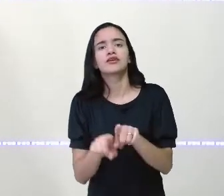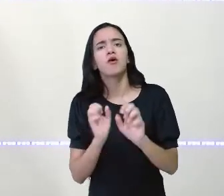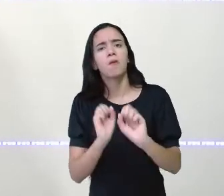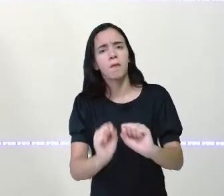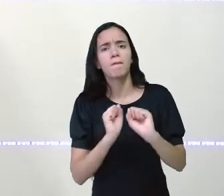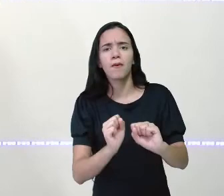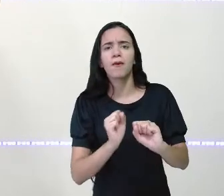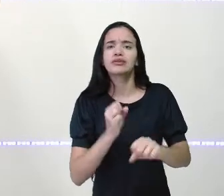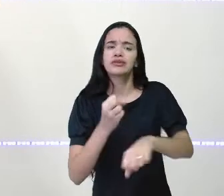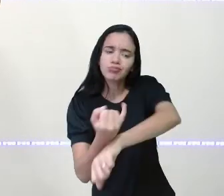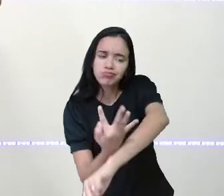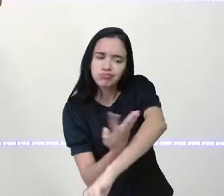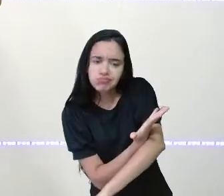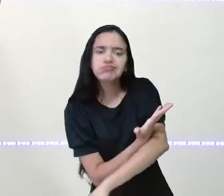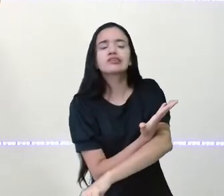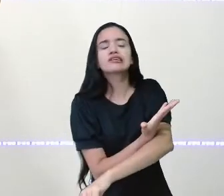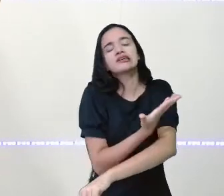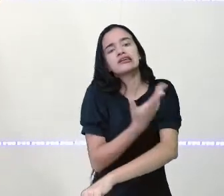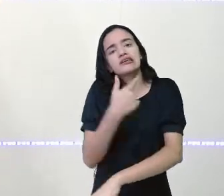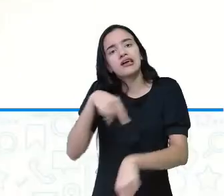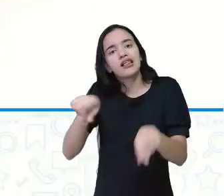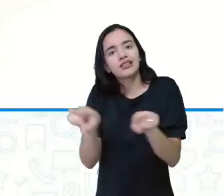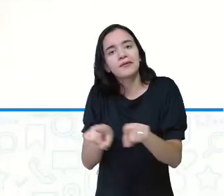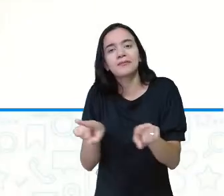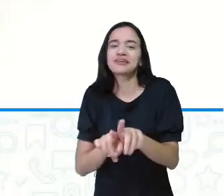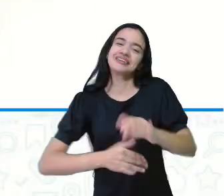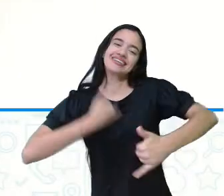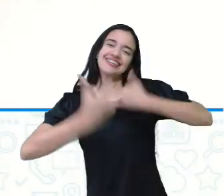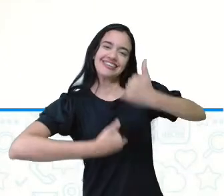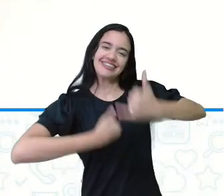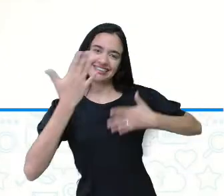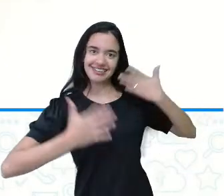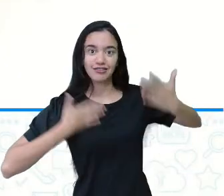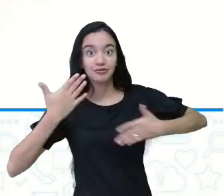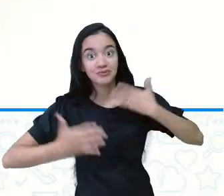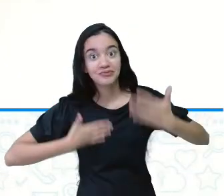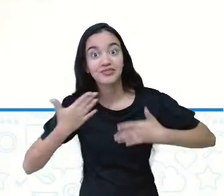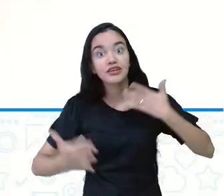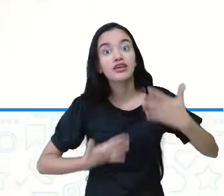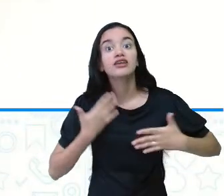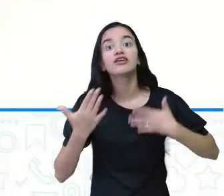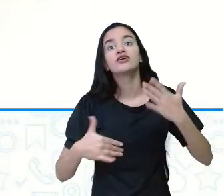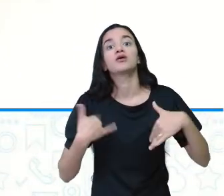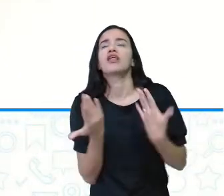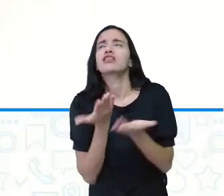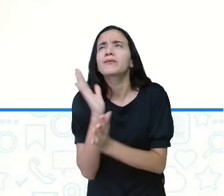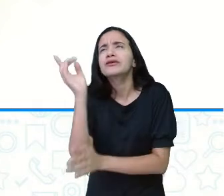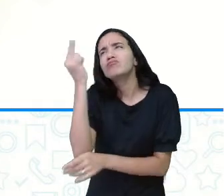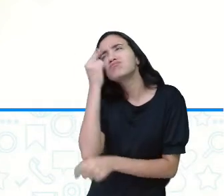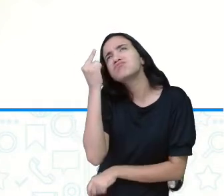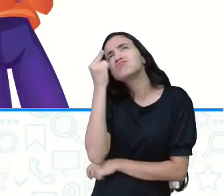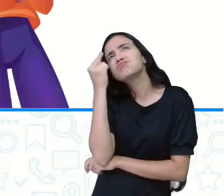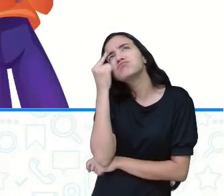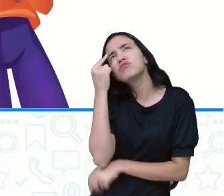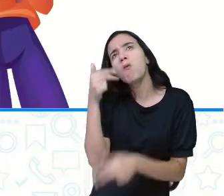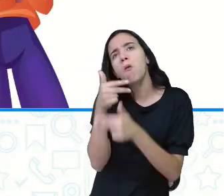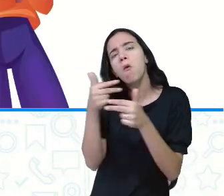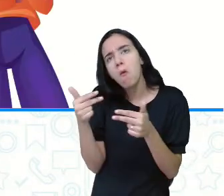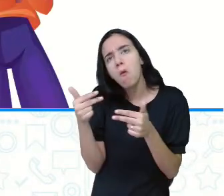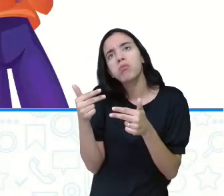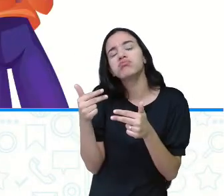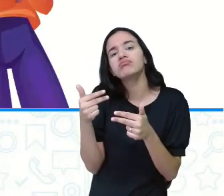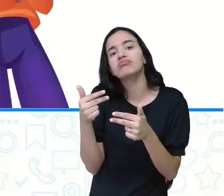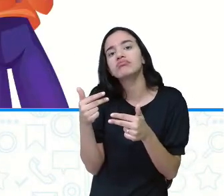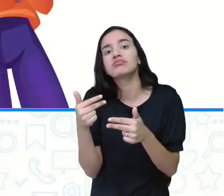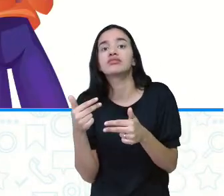podem emocionar, eles podem divertir, eles podem nos fazer pensar sobre alguma